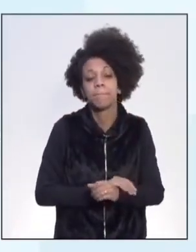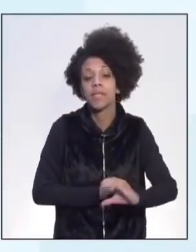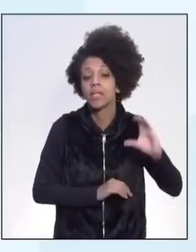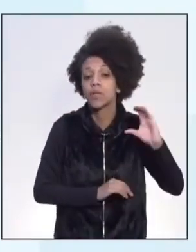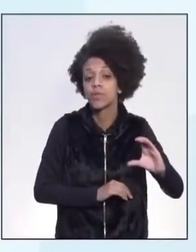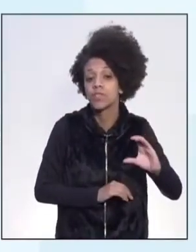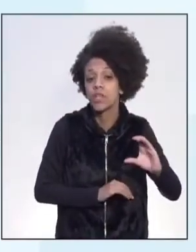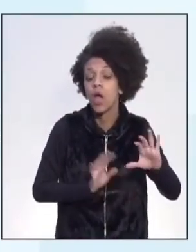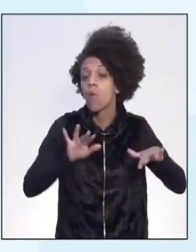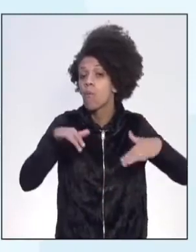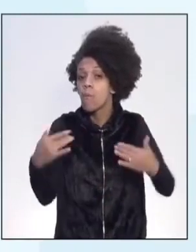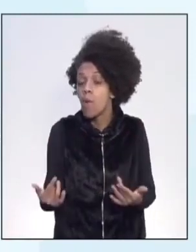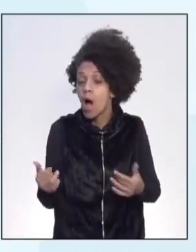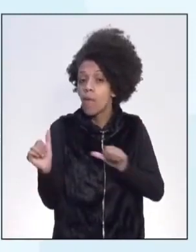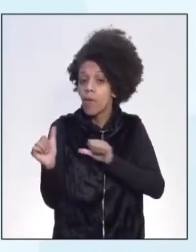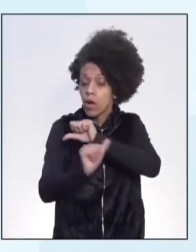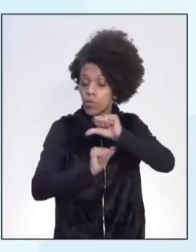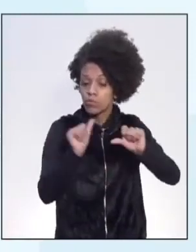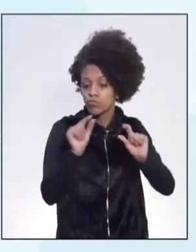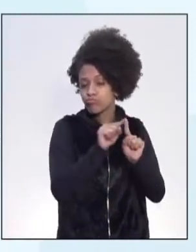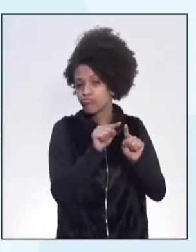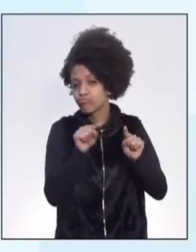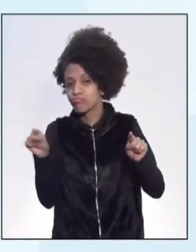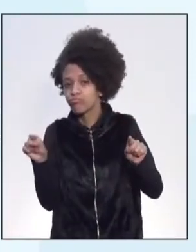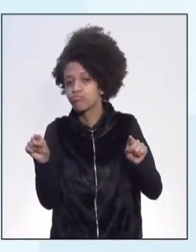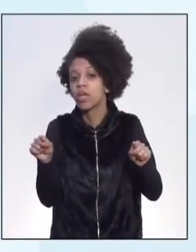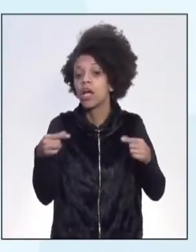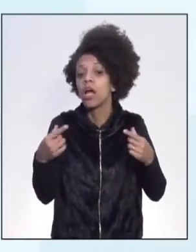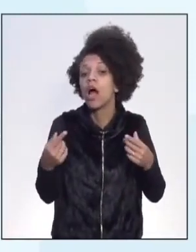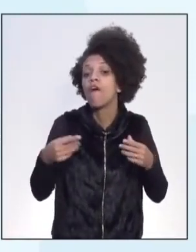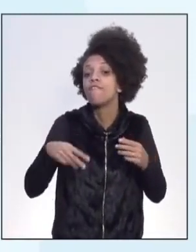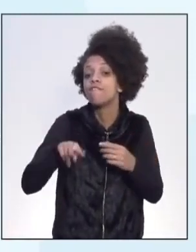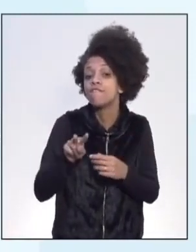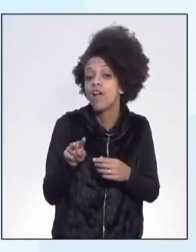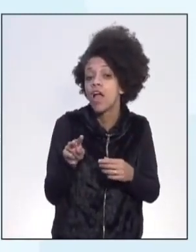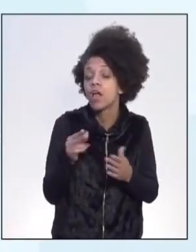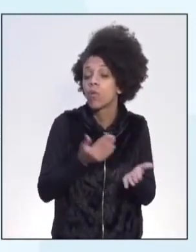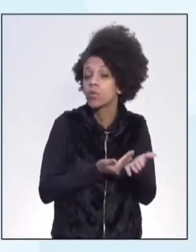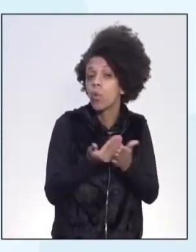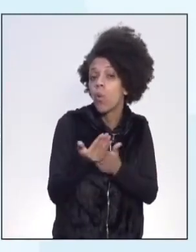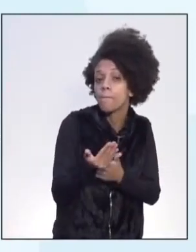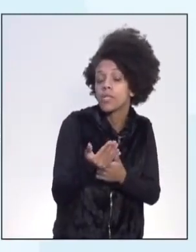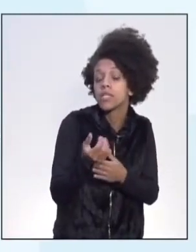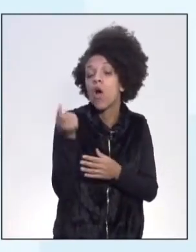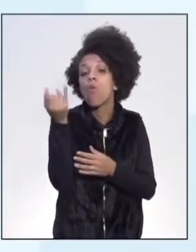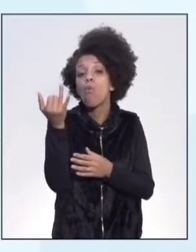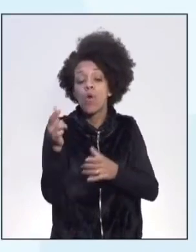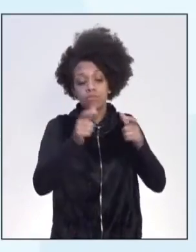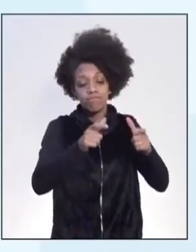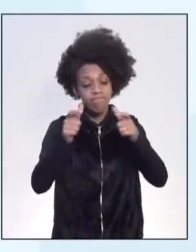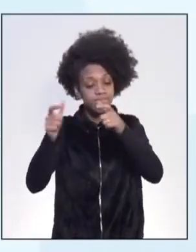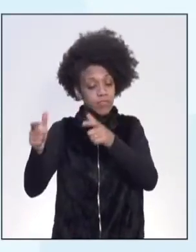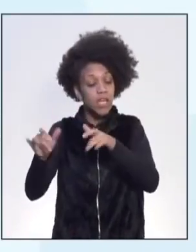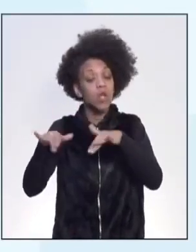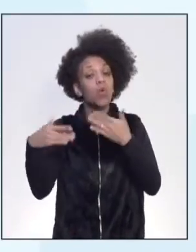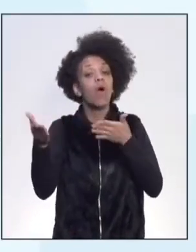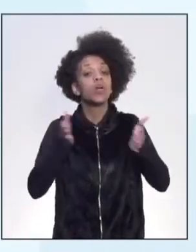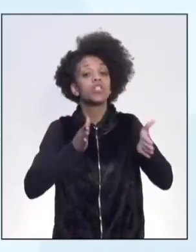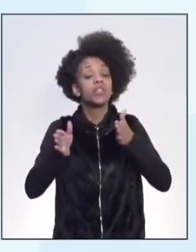C. Qual é o deslocamento horizontal do vértice em relação à origem? Eu quero saber quantas unidades e qual a